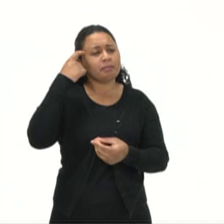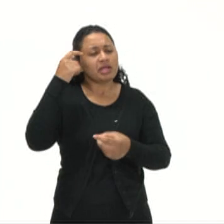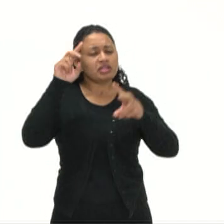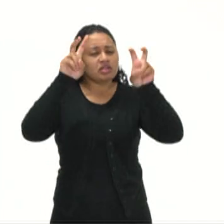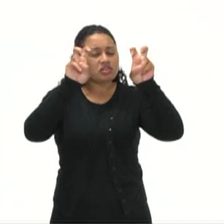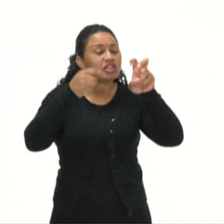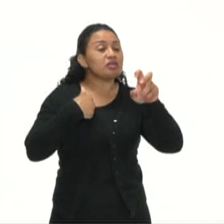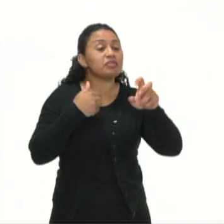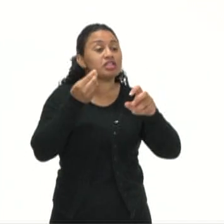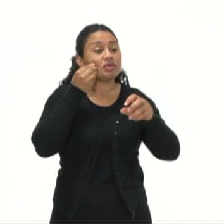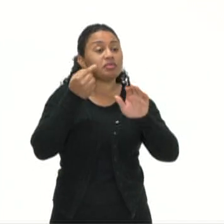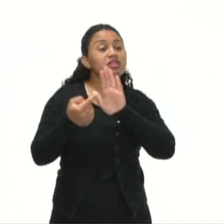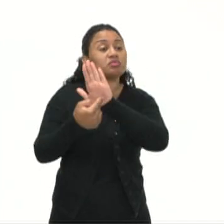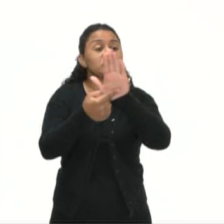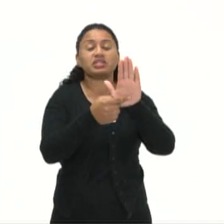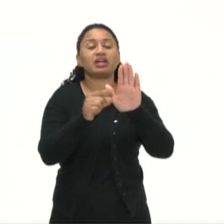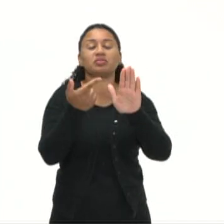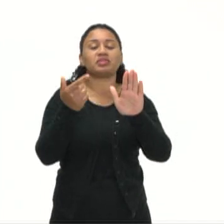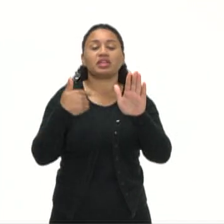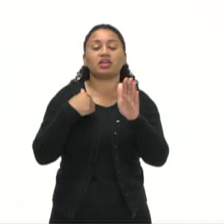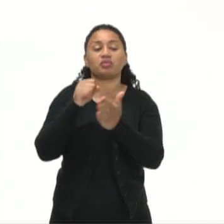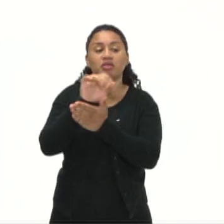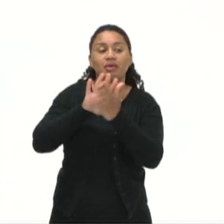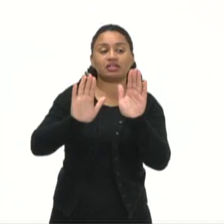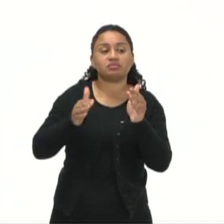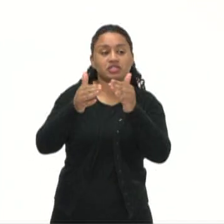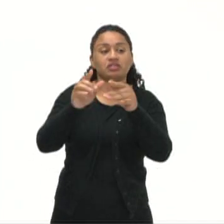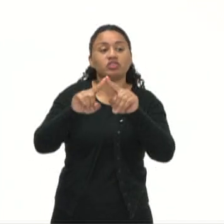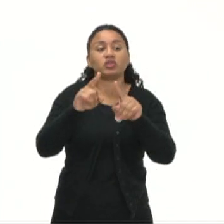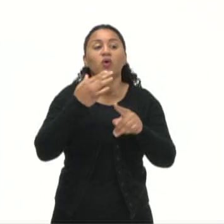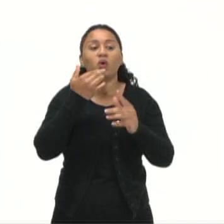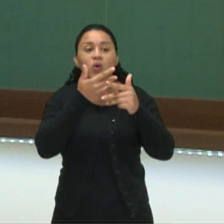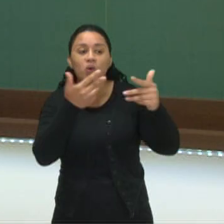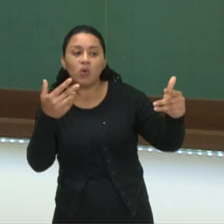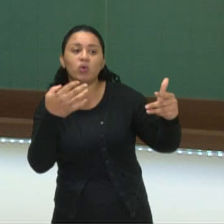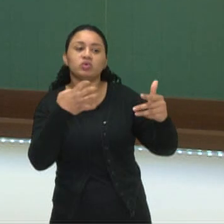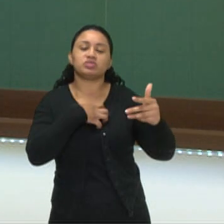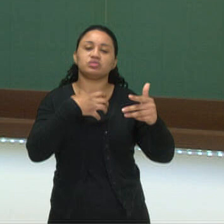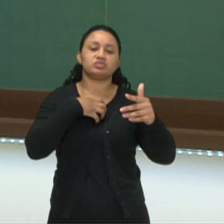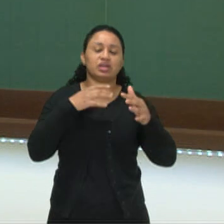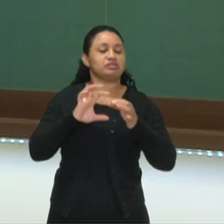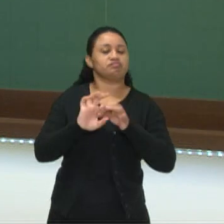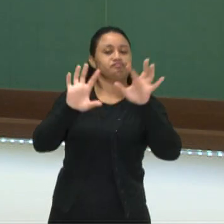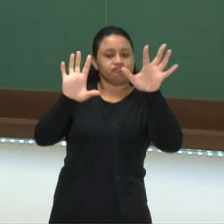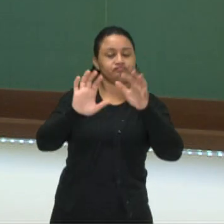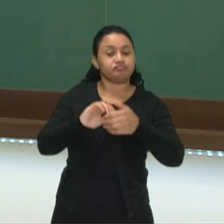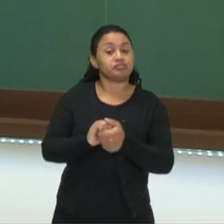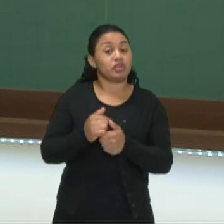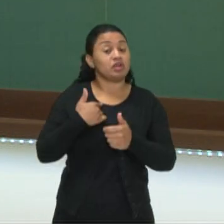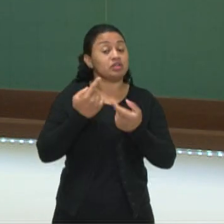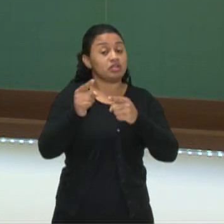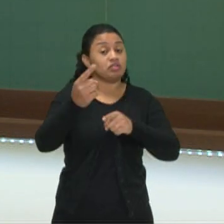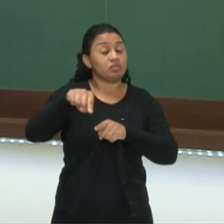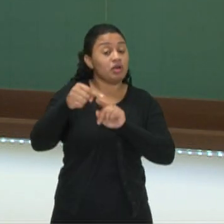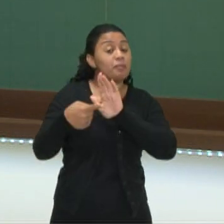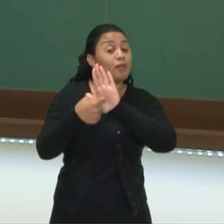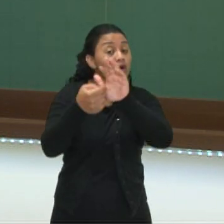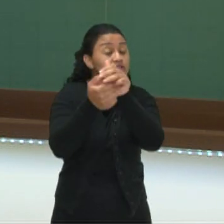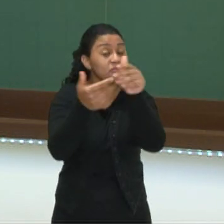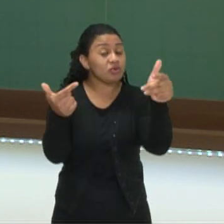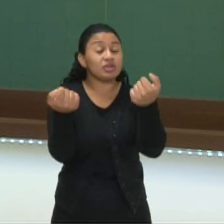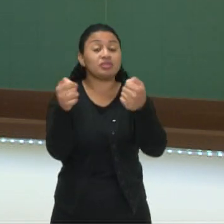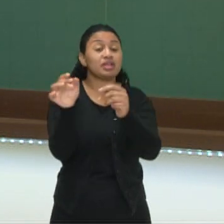representá-lo sem uso de figuras. Use somente cores de uma forma solta e descompromissada. Desafio para vocês. Represente algo sem